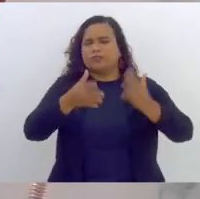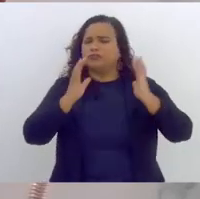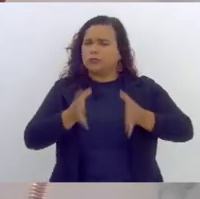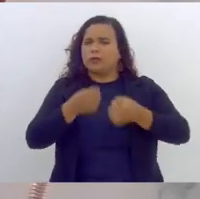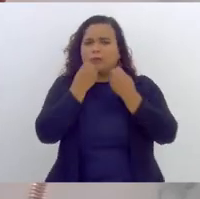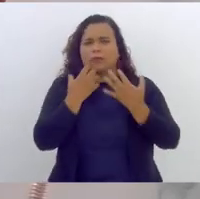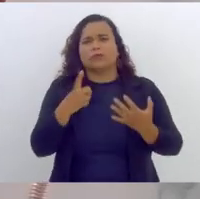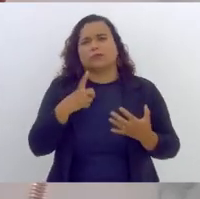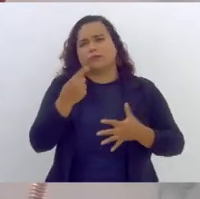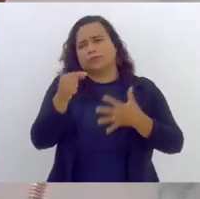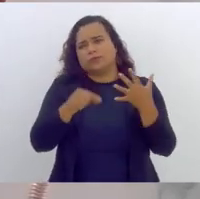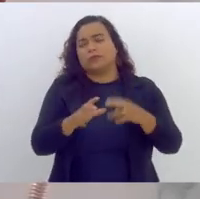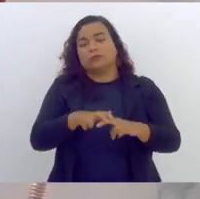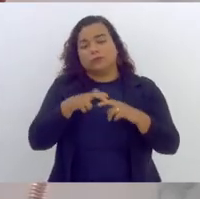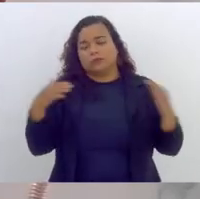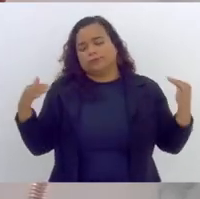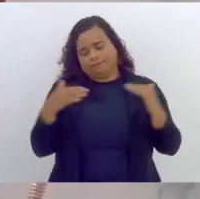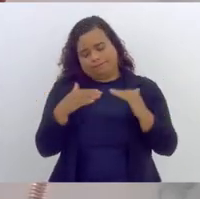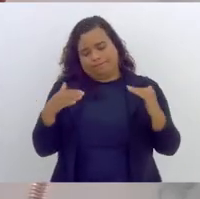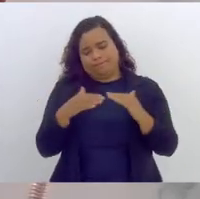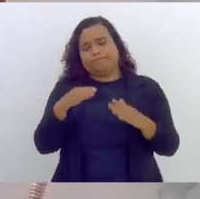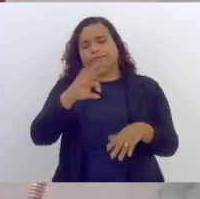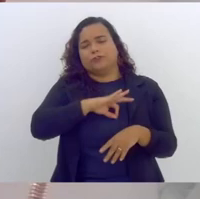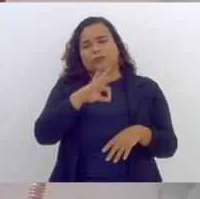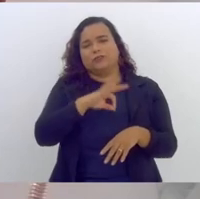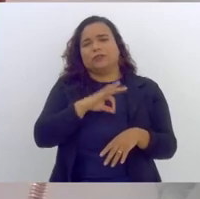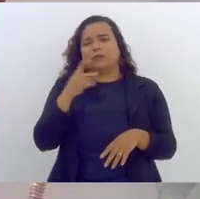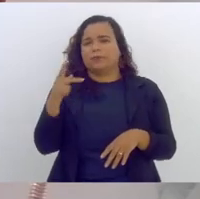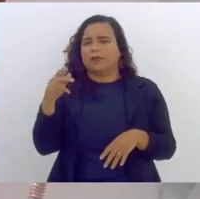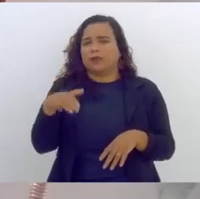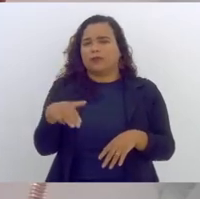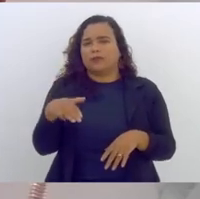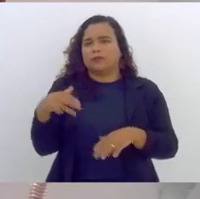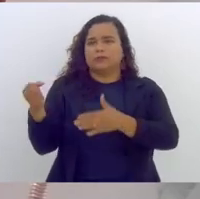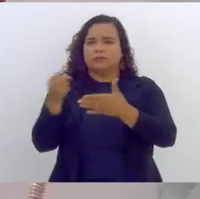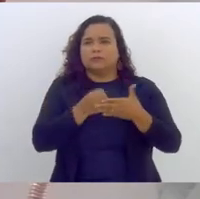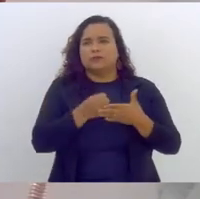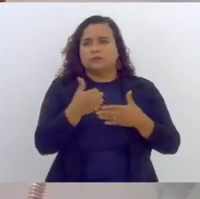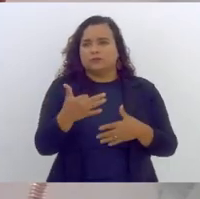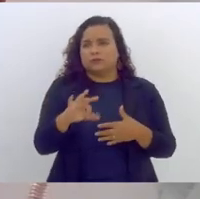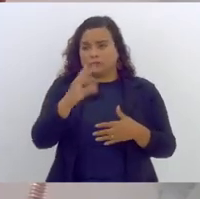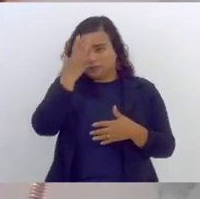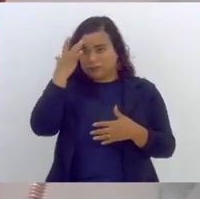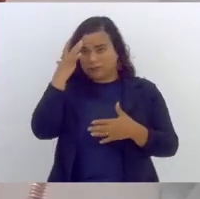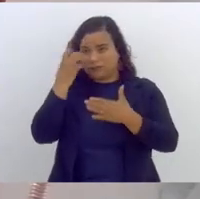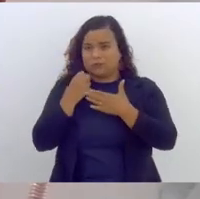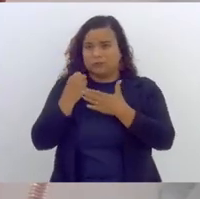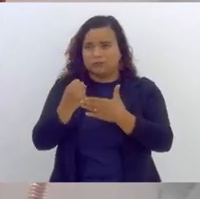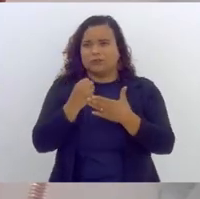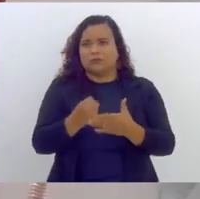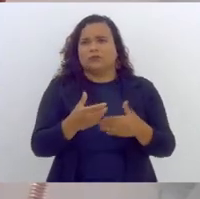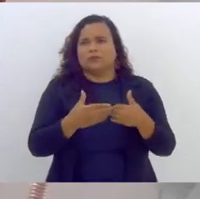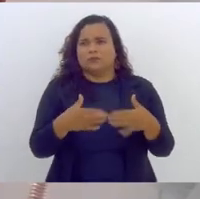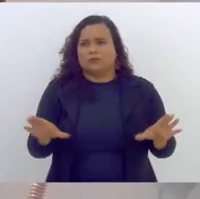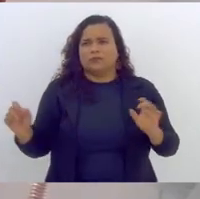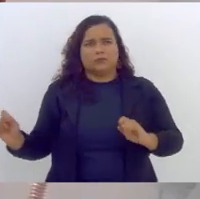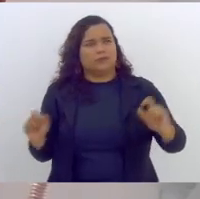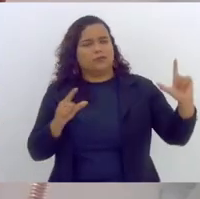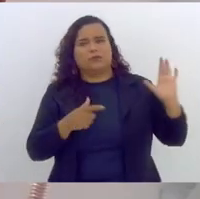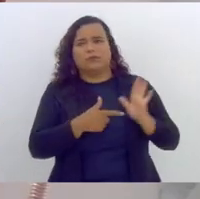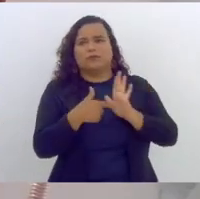justamente porque tá em comunhão com a polícia militar que vem aqui Traz 10 oficiais para reunião abra um data show